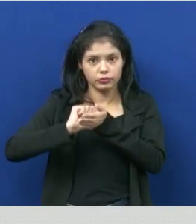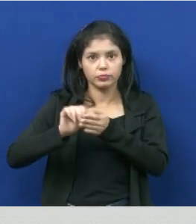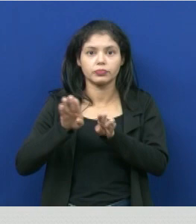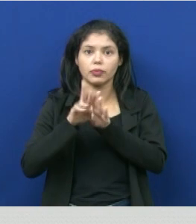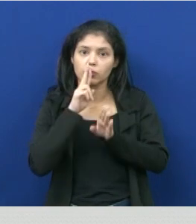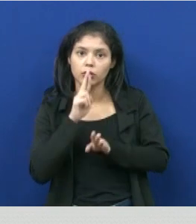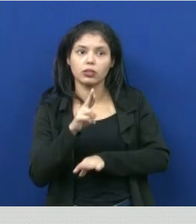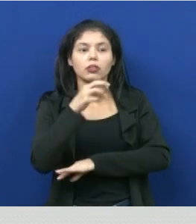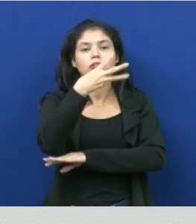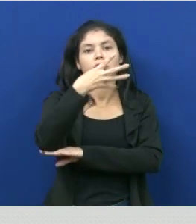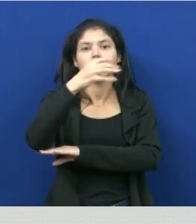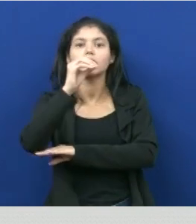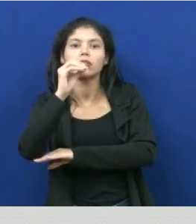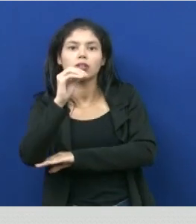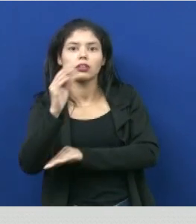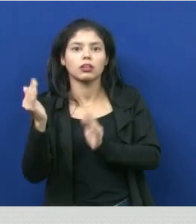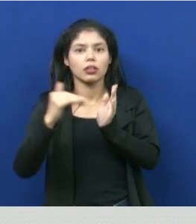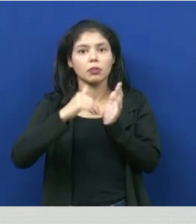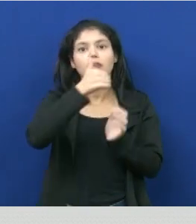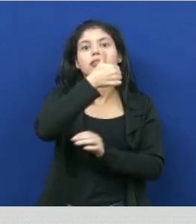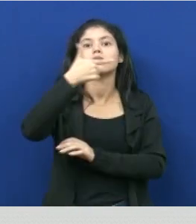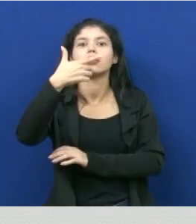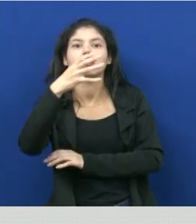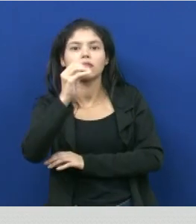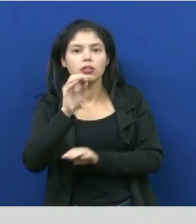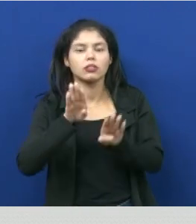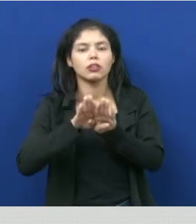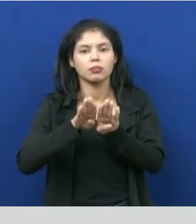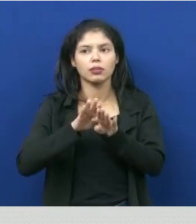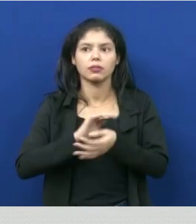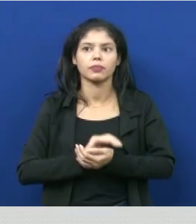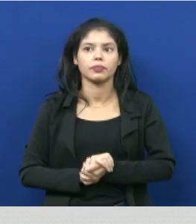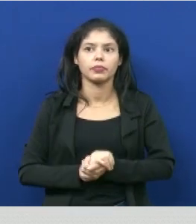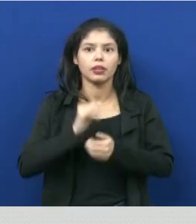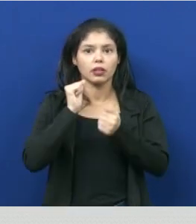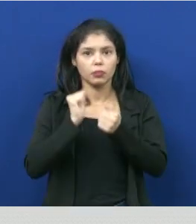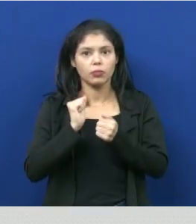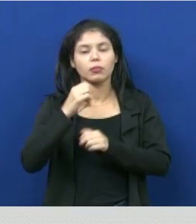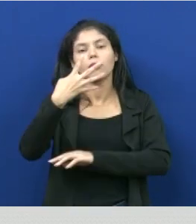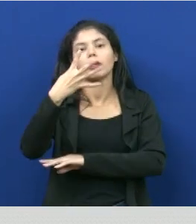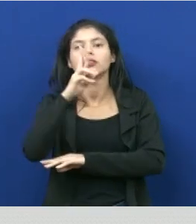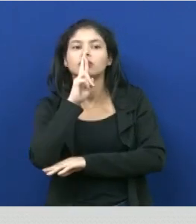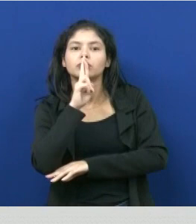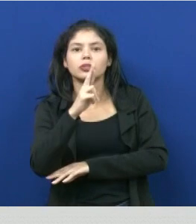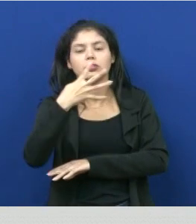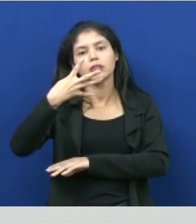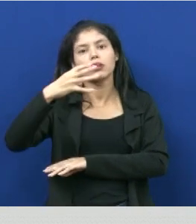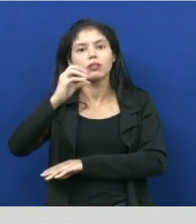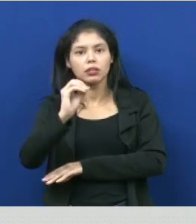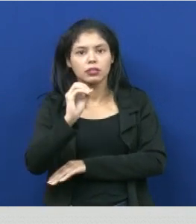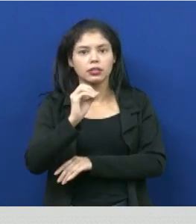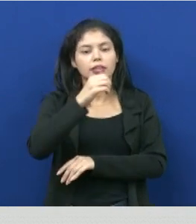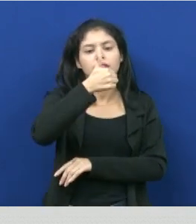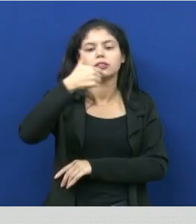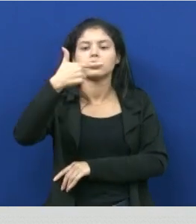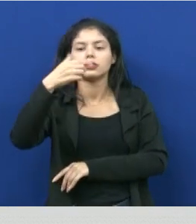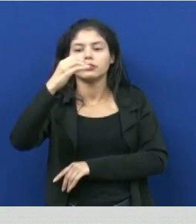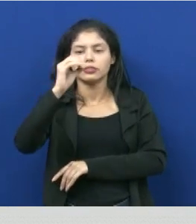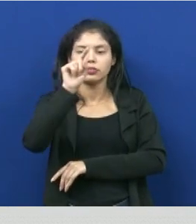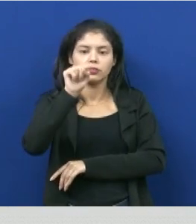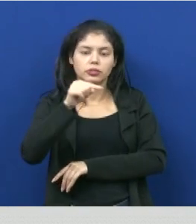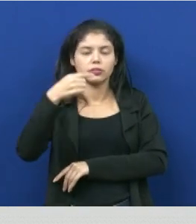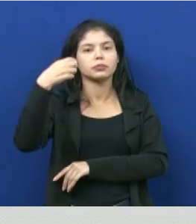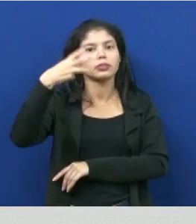30, você pode aplicar a divisão para 120, que no caso vai dar 40. Então, 120 dividido para 3,